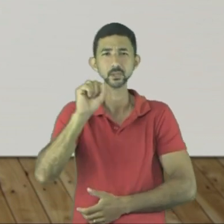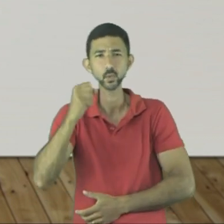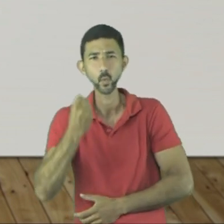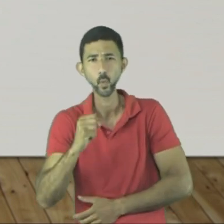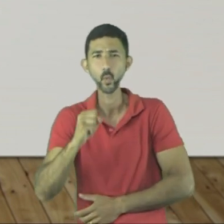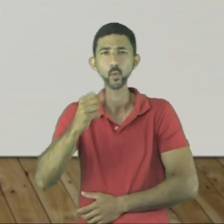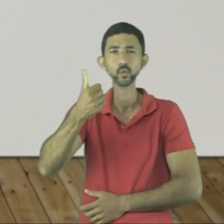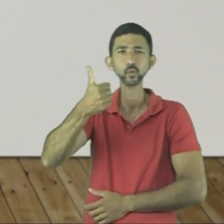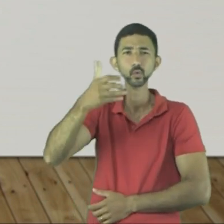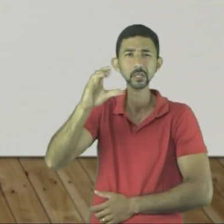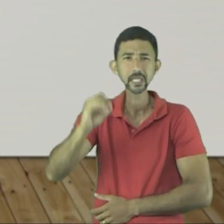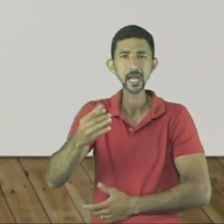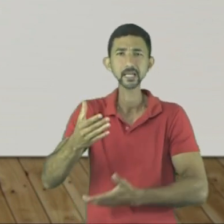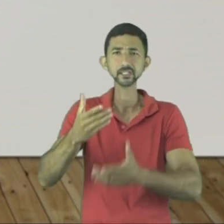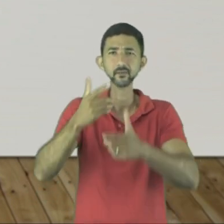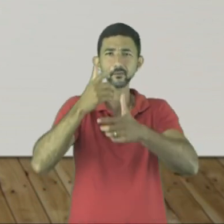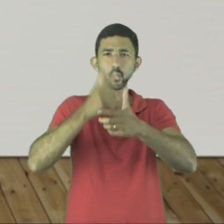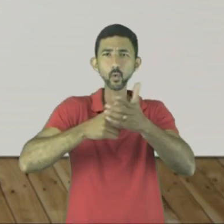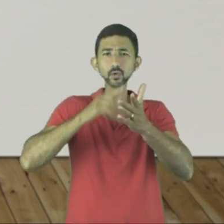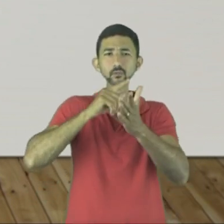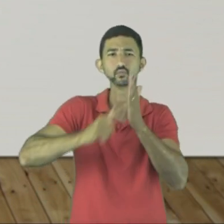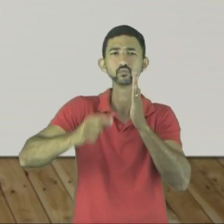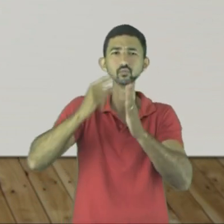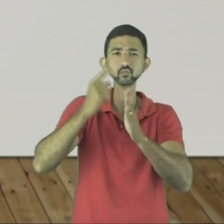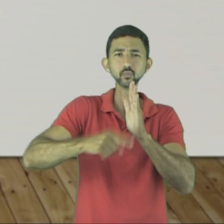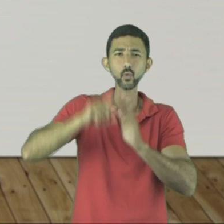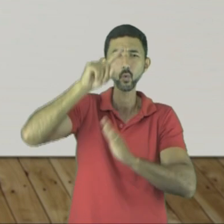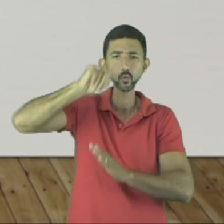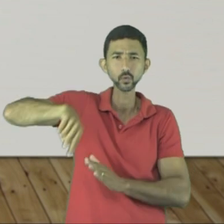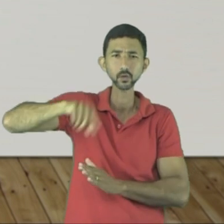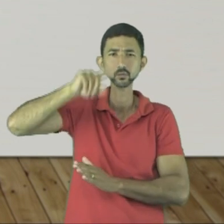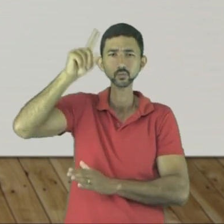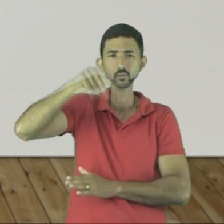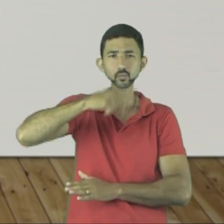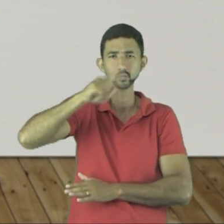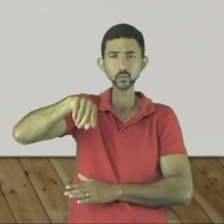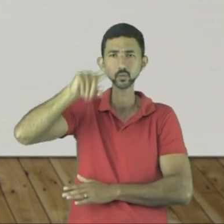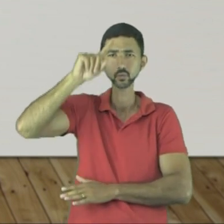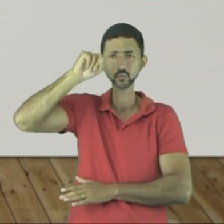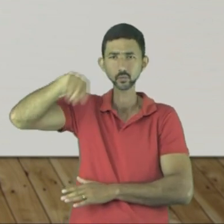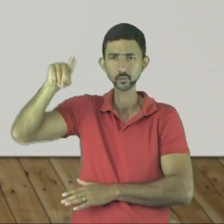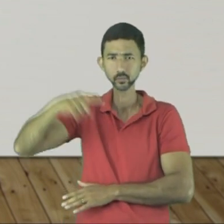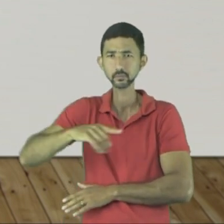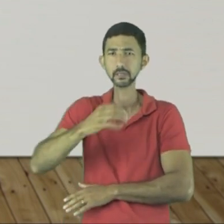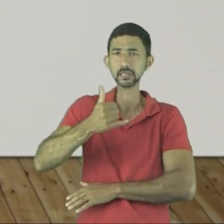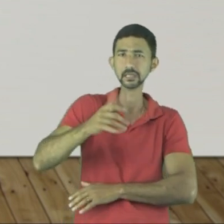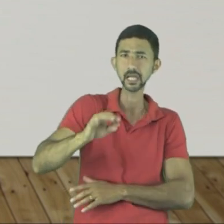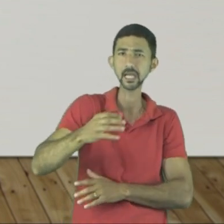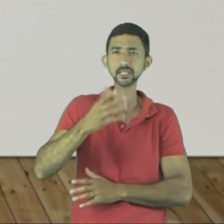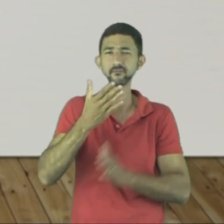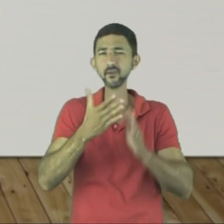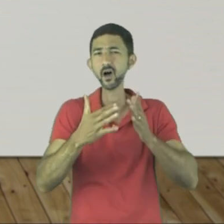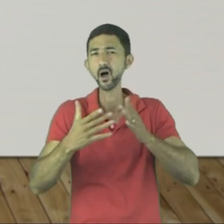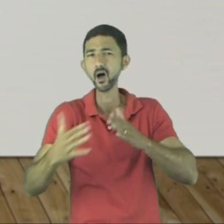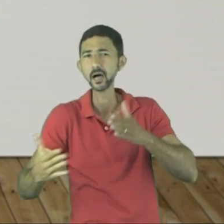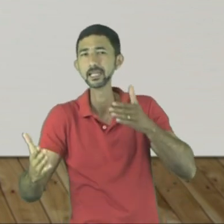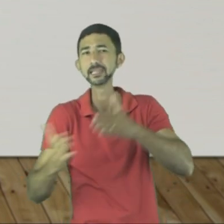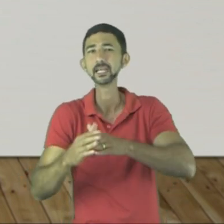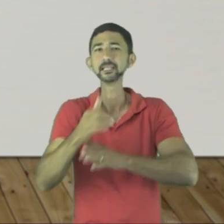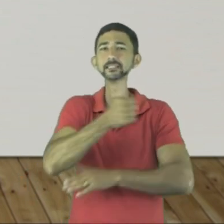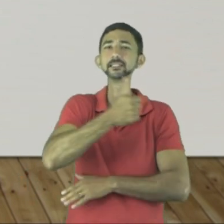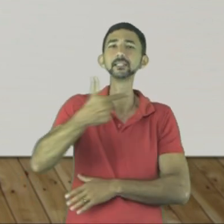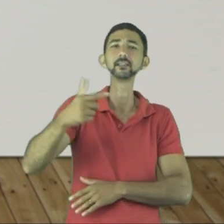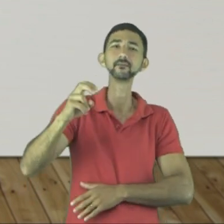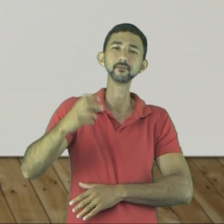fez? Ele foi cortando todos os pares, ó. Cortou 4, 6, 8, 10, 12, até o